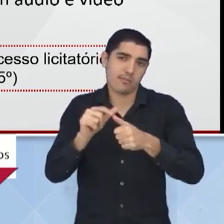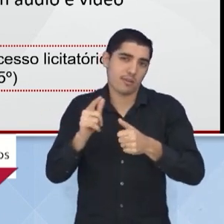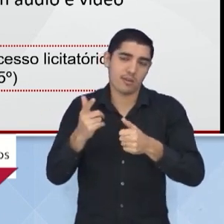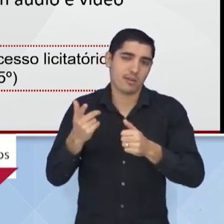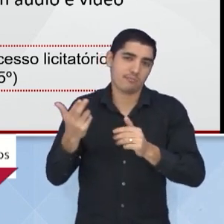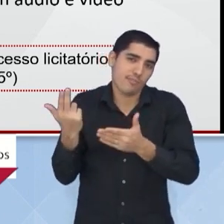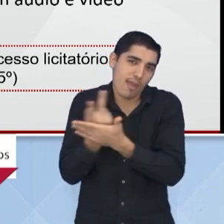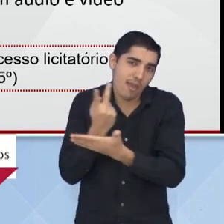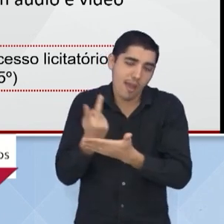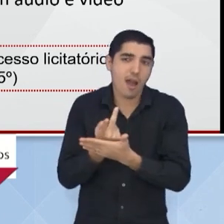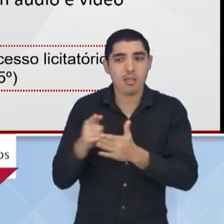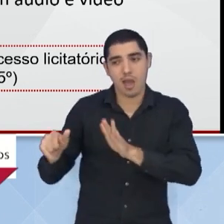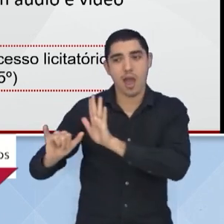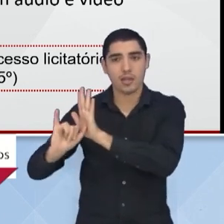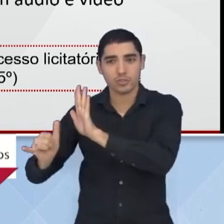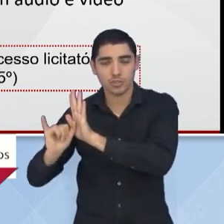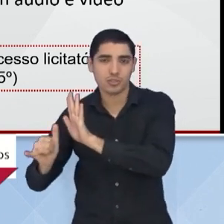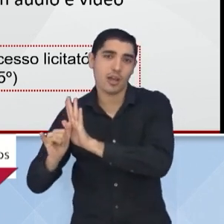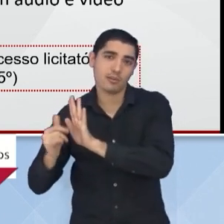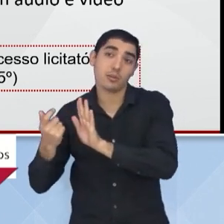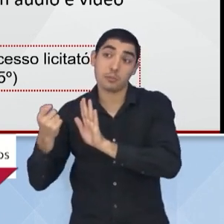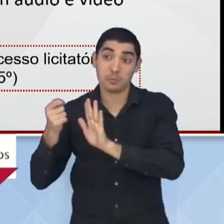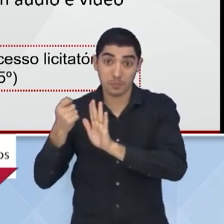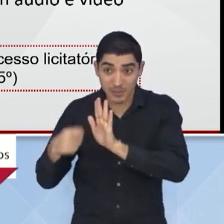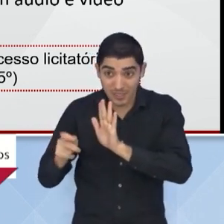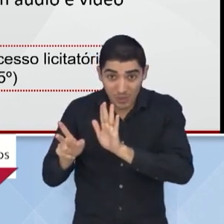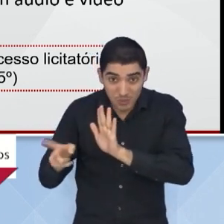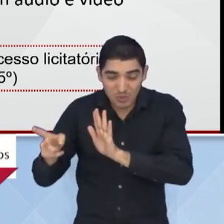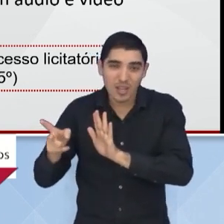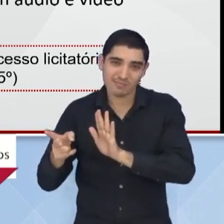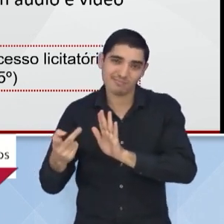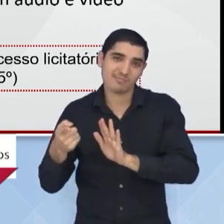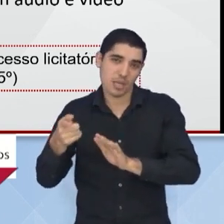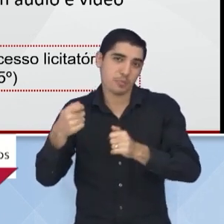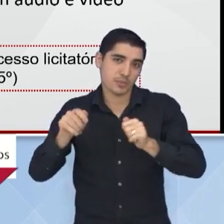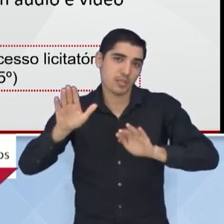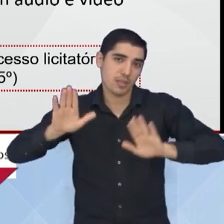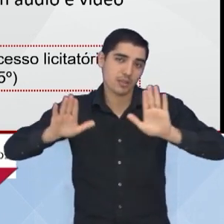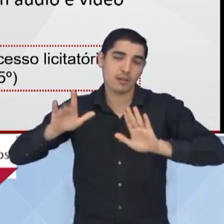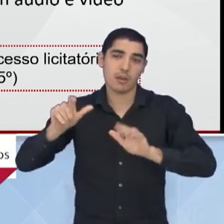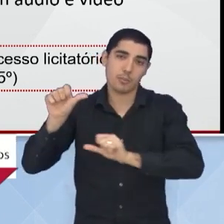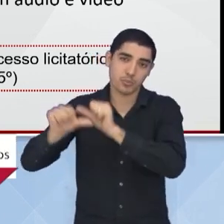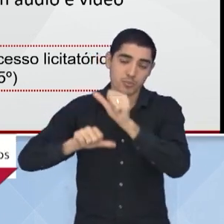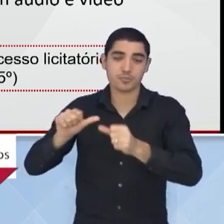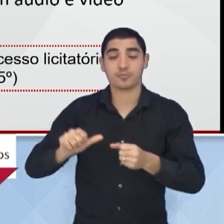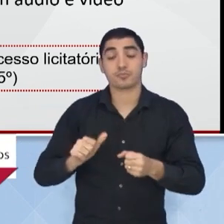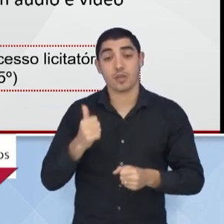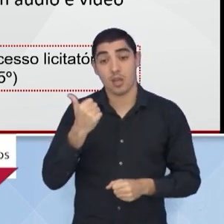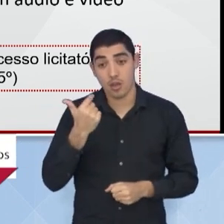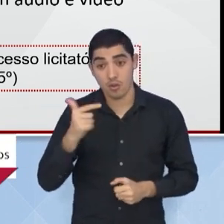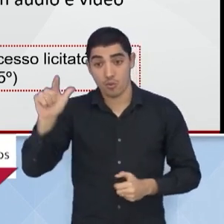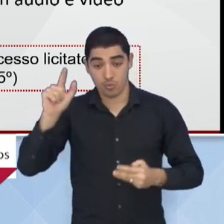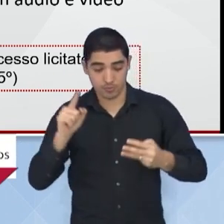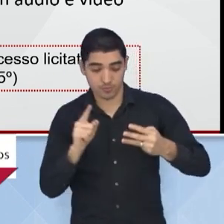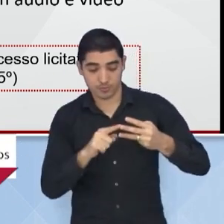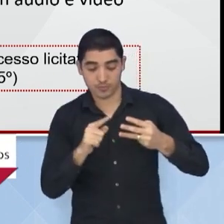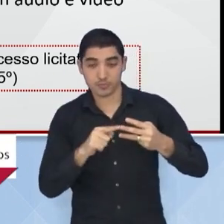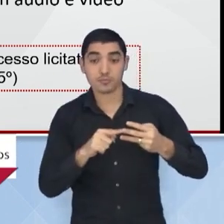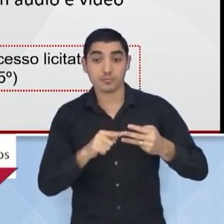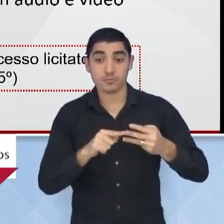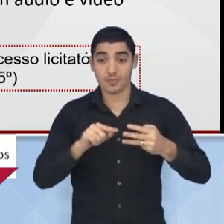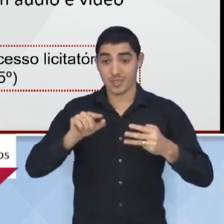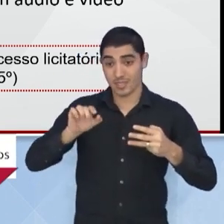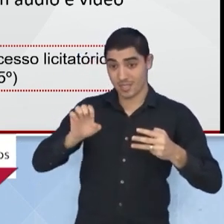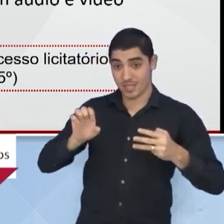no edital e Para para que se pudesse prosseguir com a licitação a gente teve um caso em que o estudo técnico bem